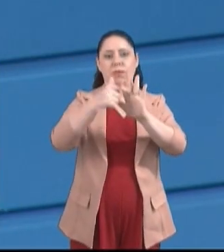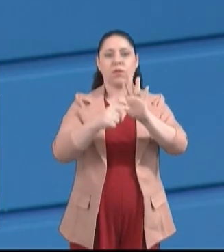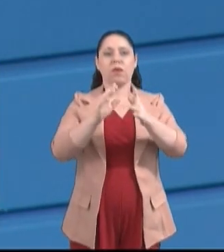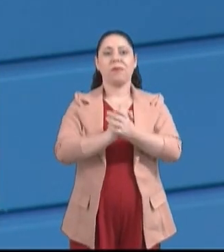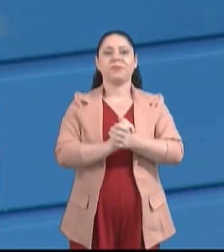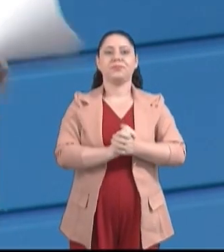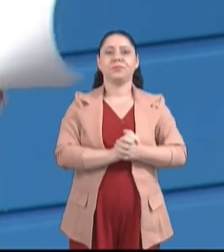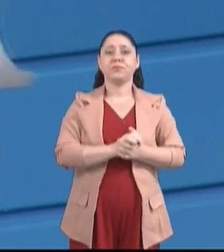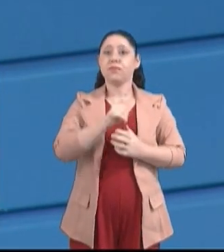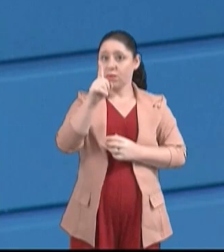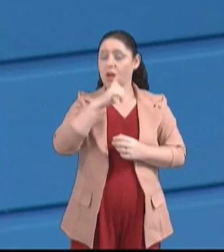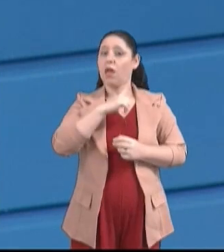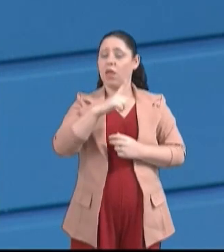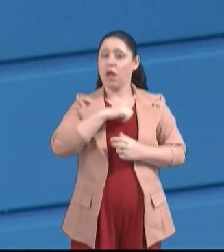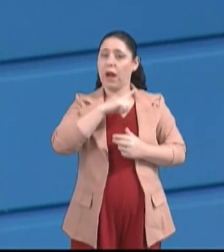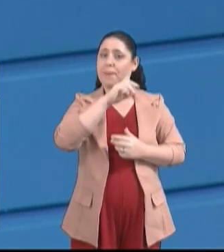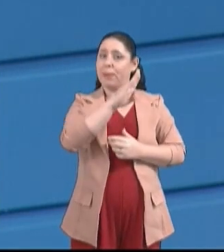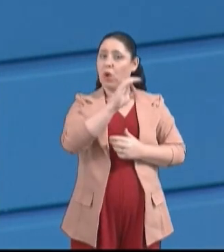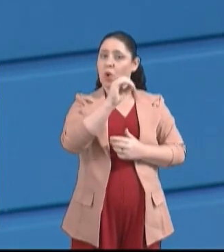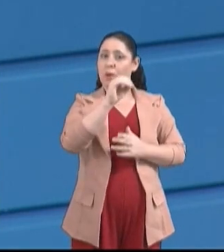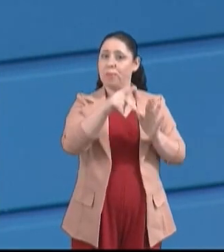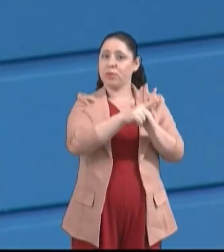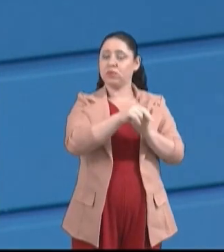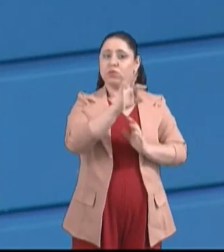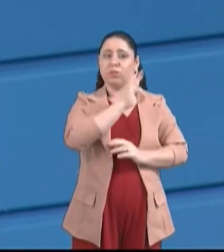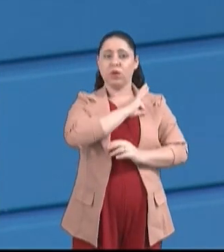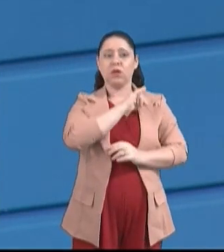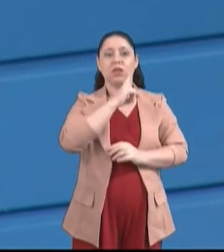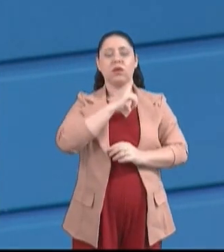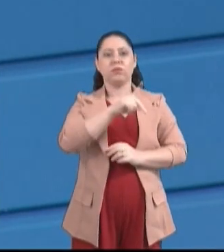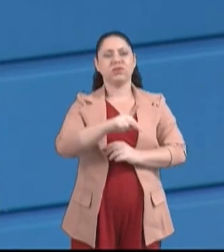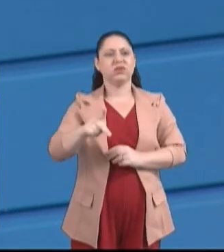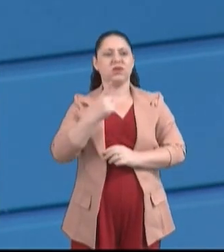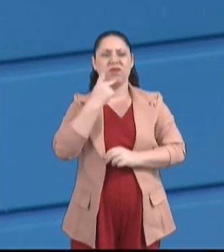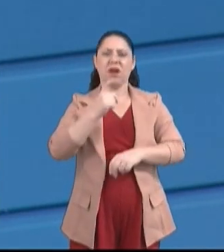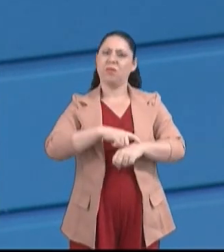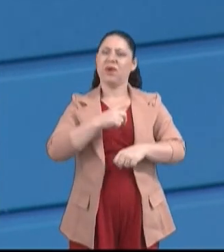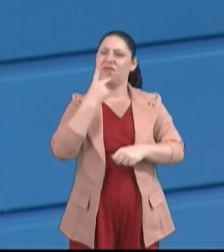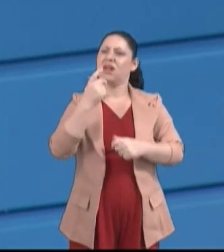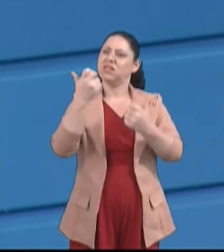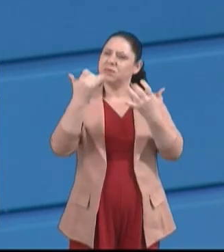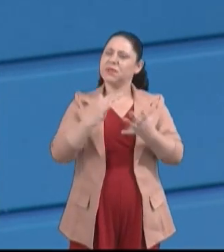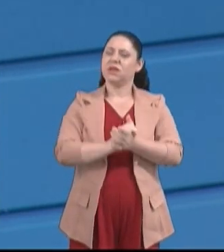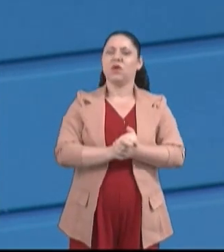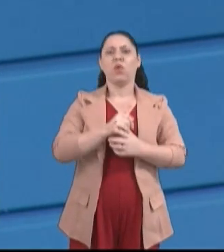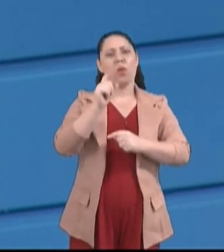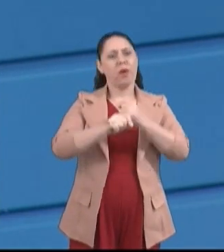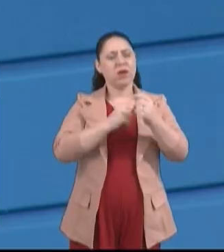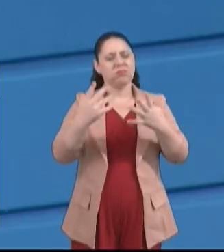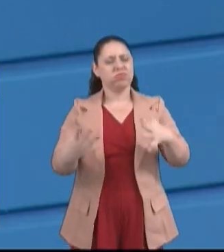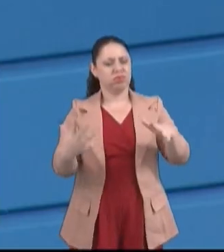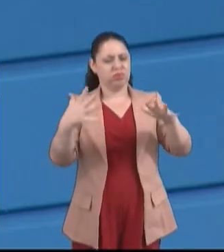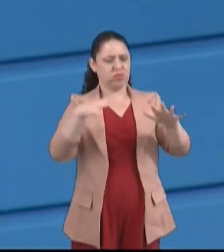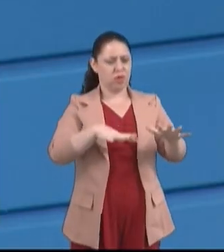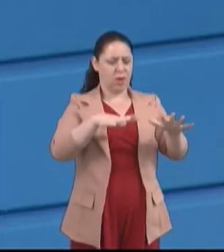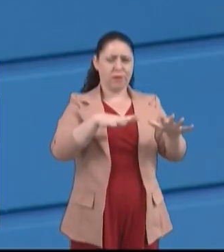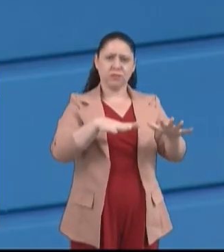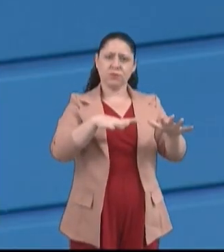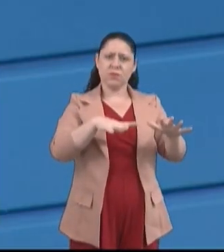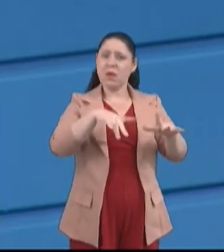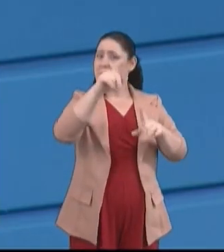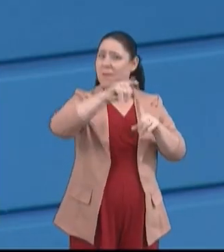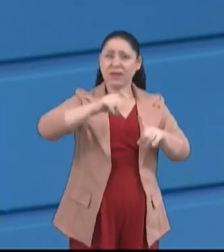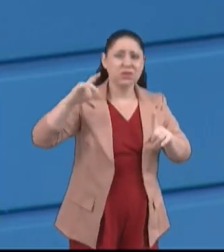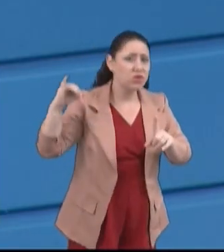foi para parar na polícia, em tempos que a gente fala, presidente, tanto de tolerância, de inclusão, num mês